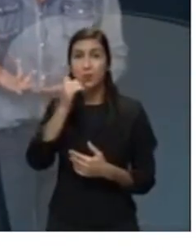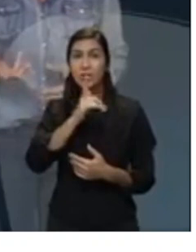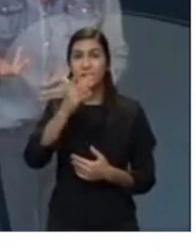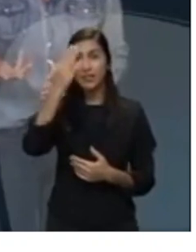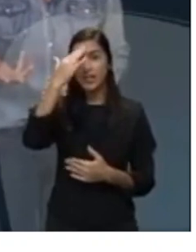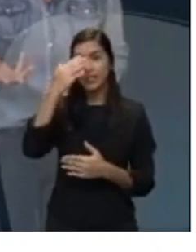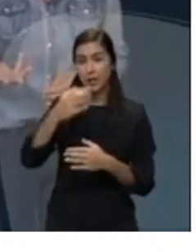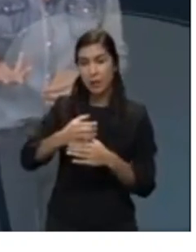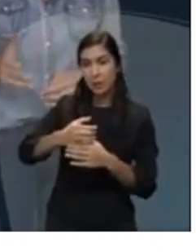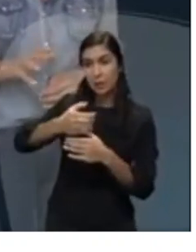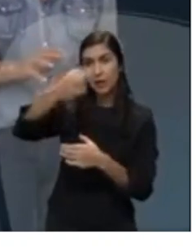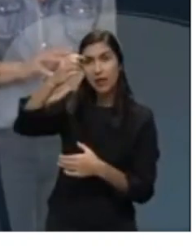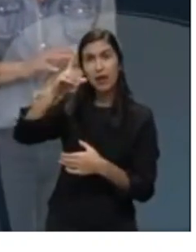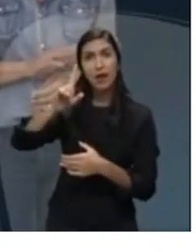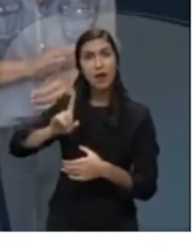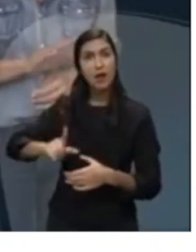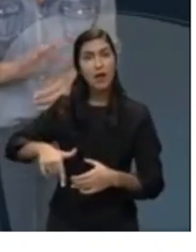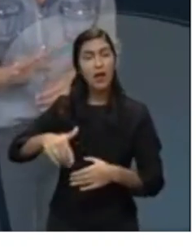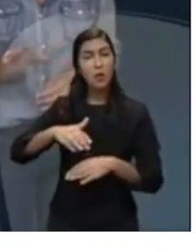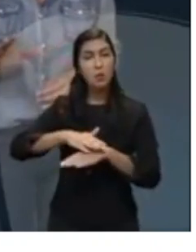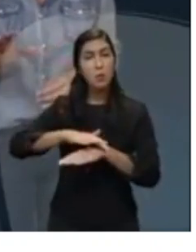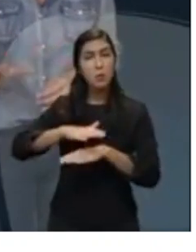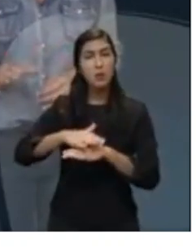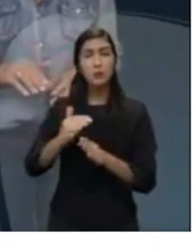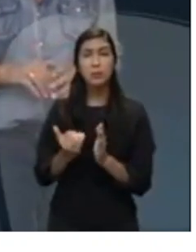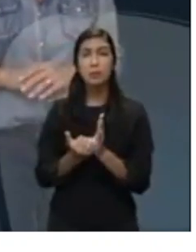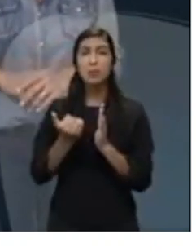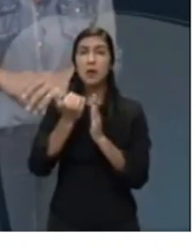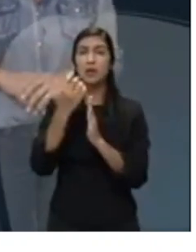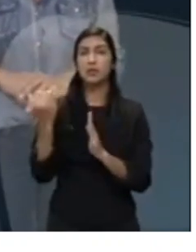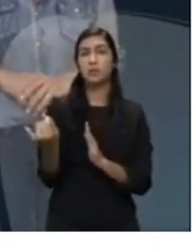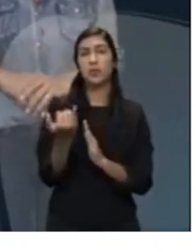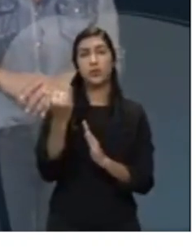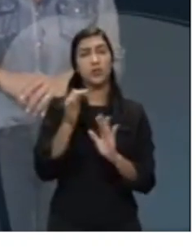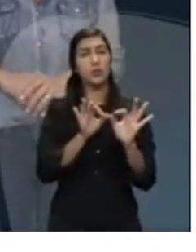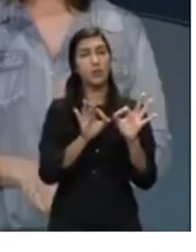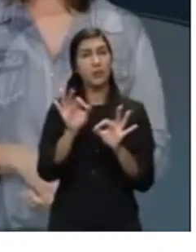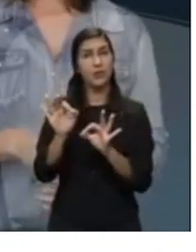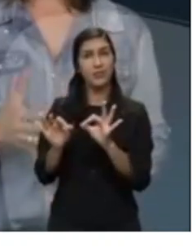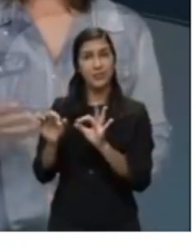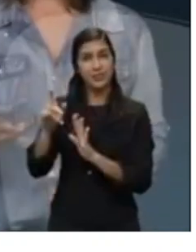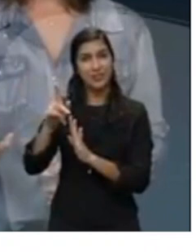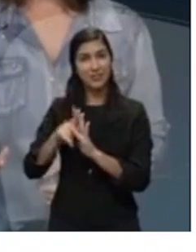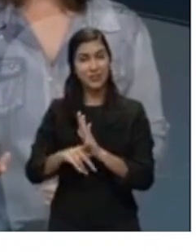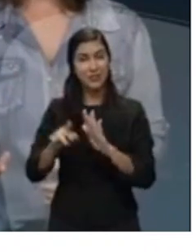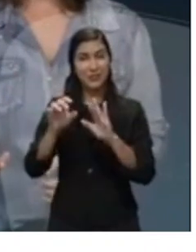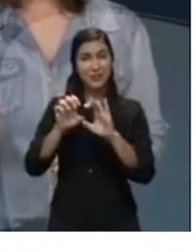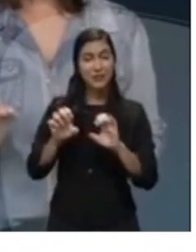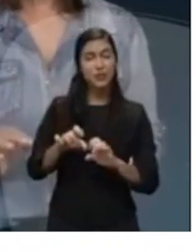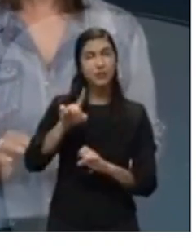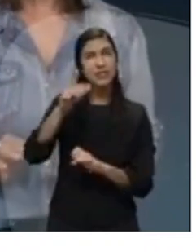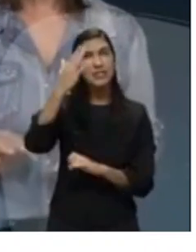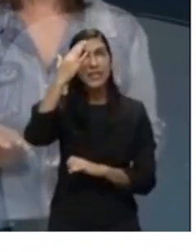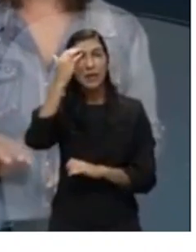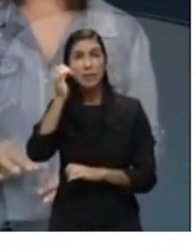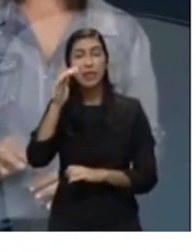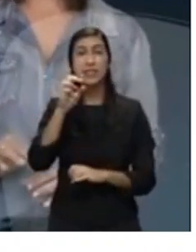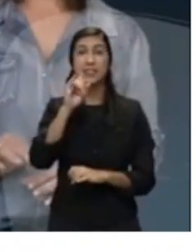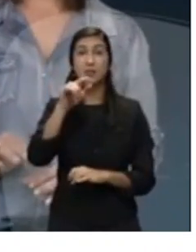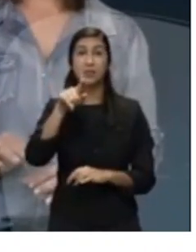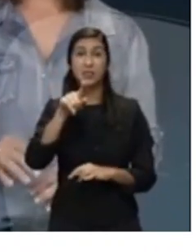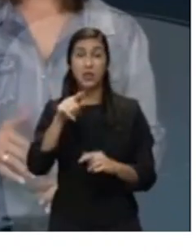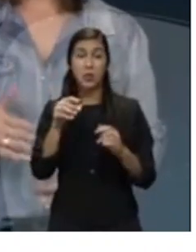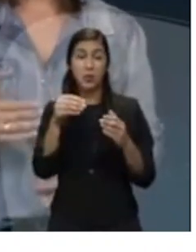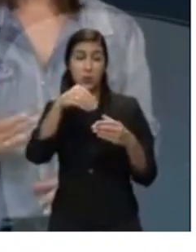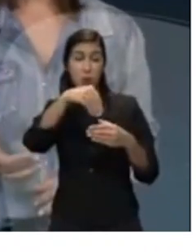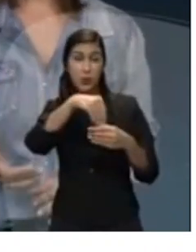dos pilares, portanto, é uma das fases mais importantes de um projeto estrutural. Para você ter uma ideia, o mau posicionamento